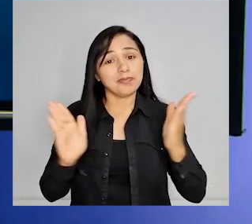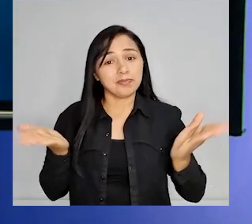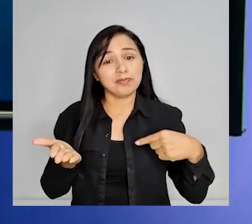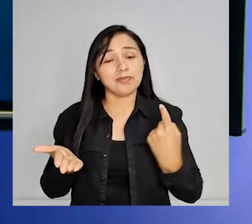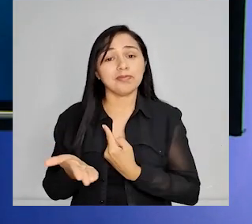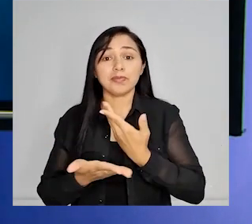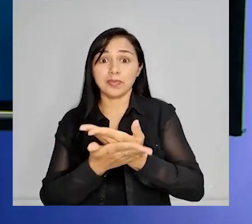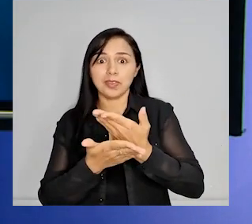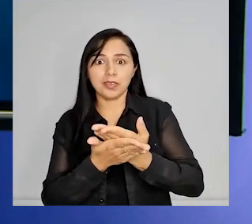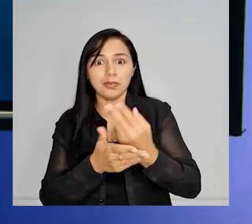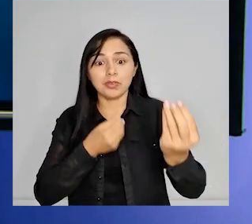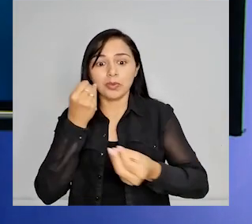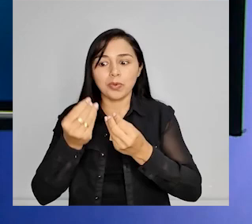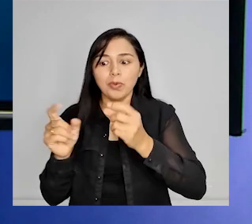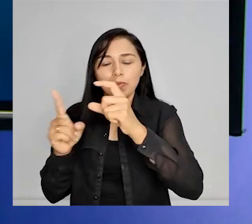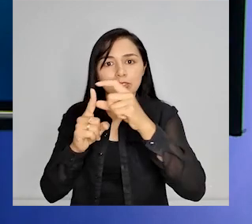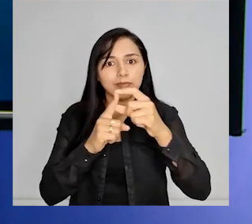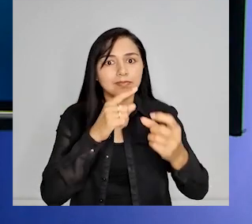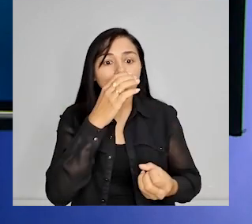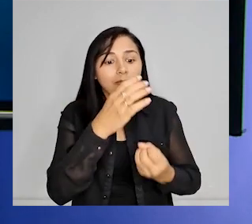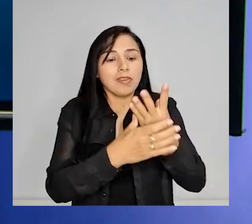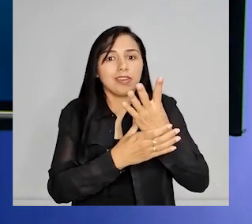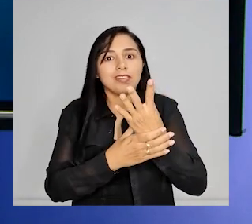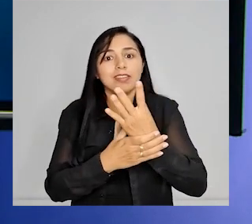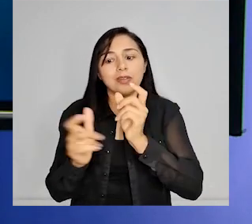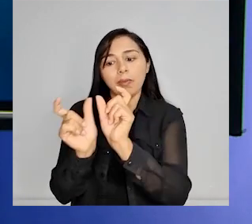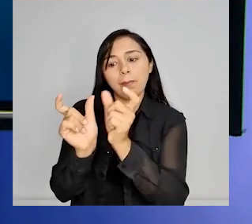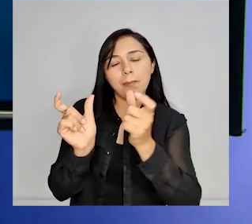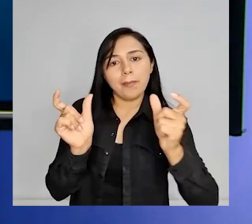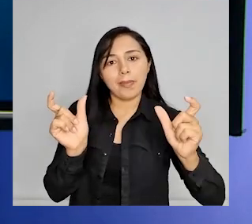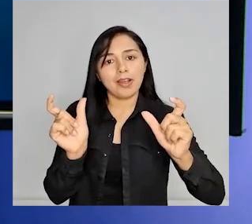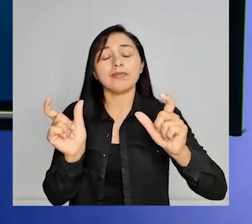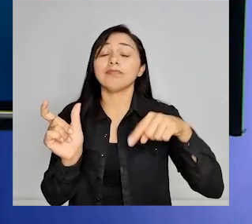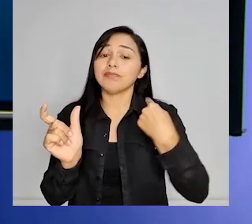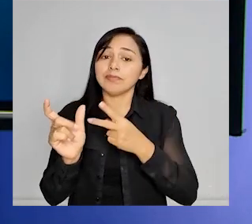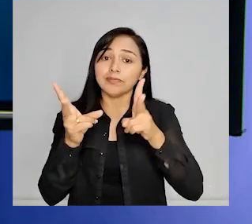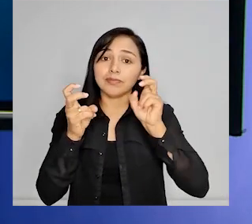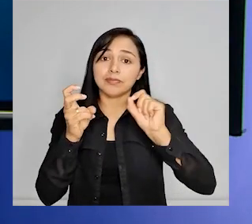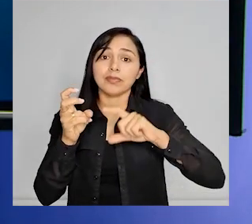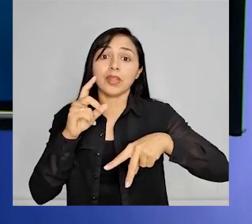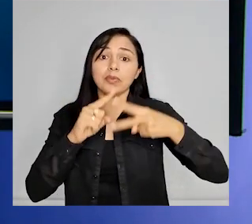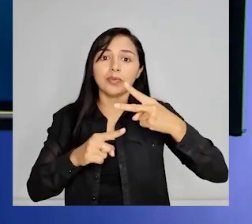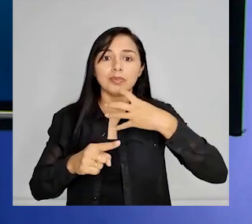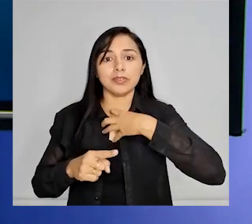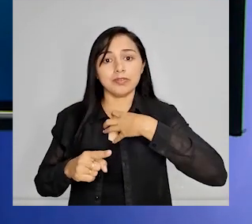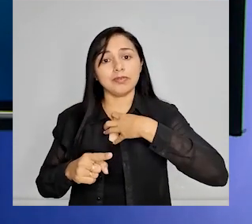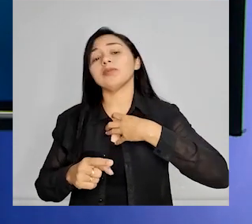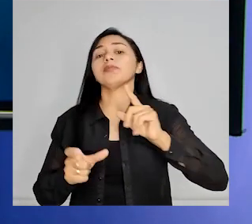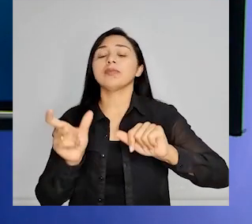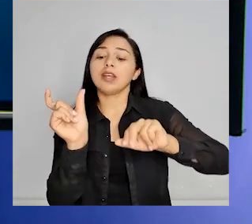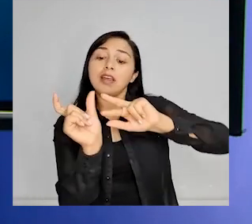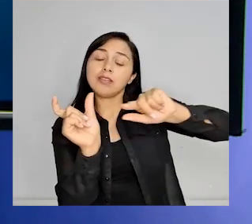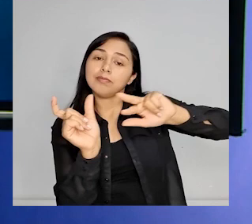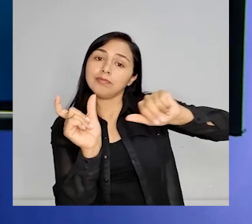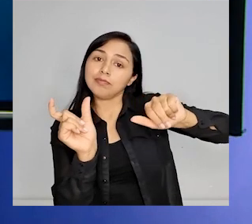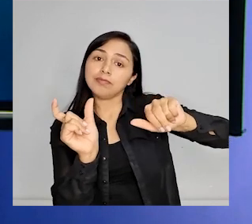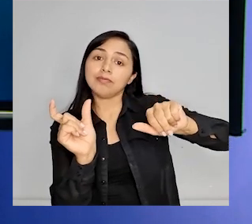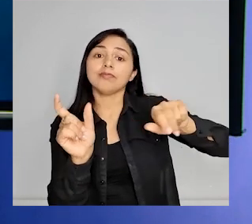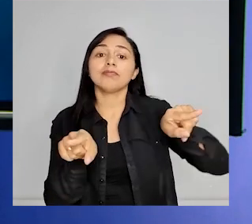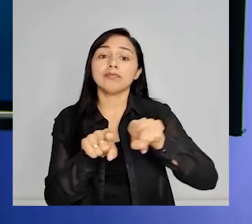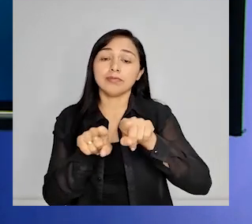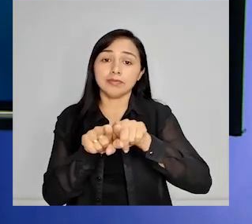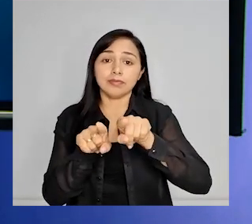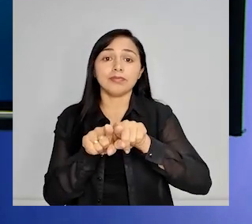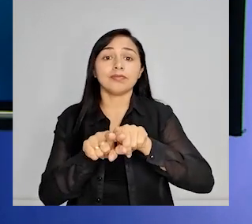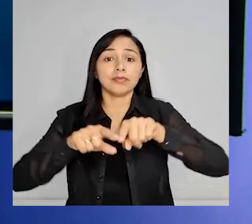sobre os processos de formação de palavras. Nós vimos que existem dois tipos de processo de formação, que são derivação